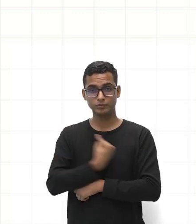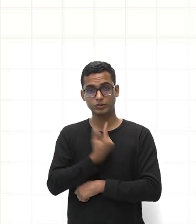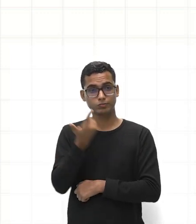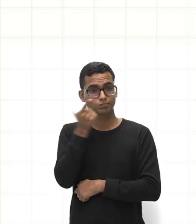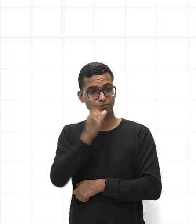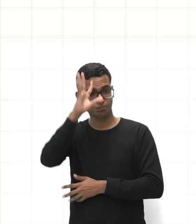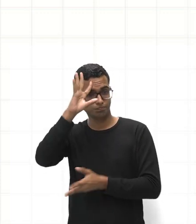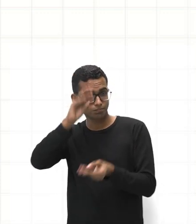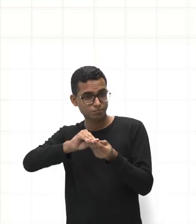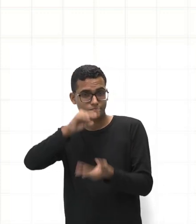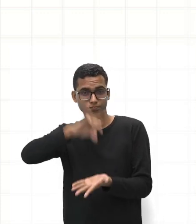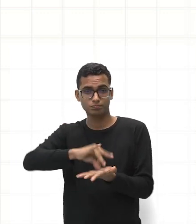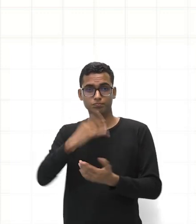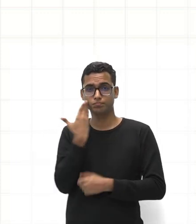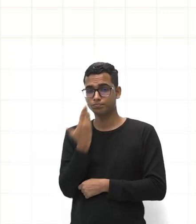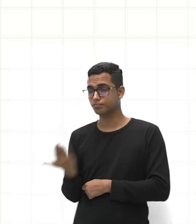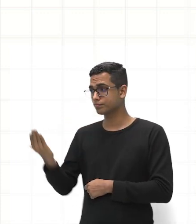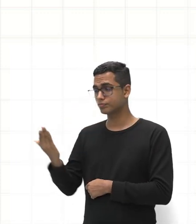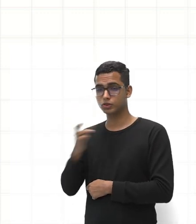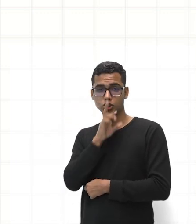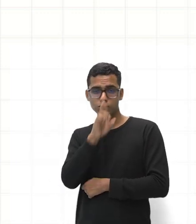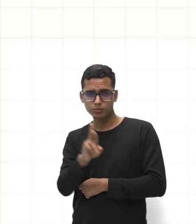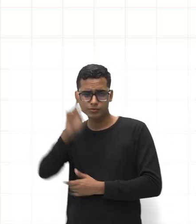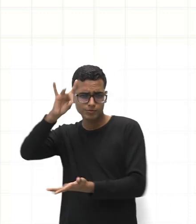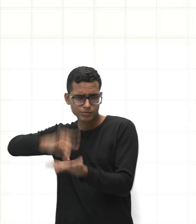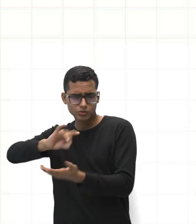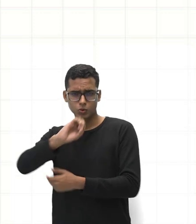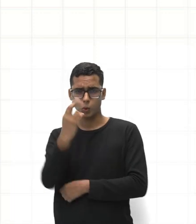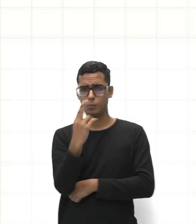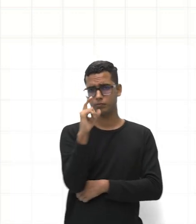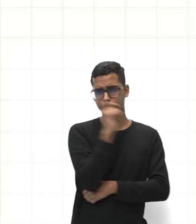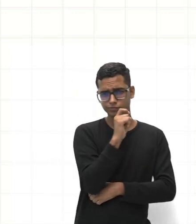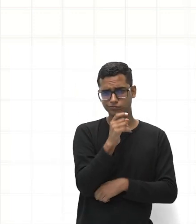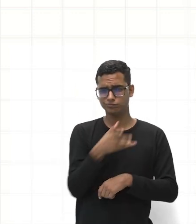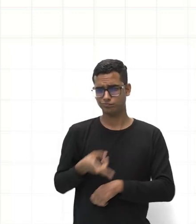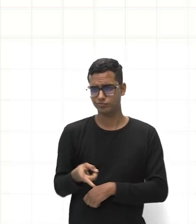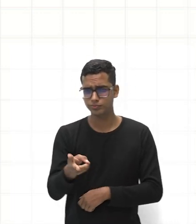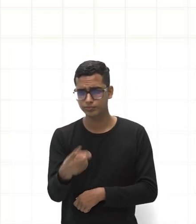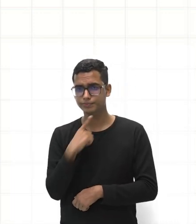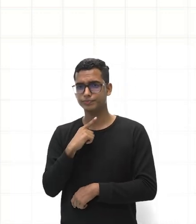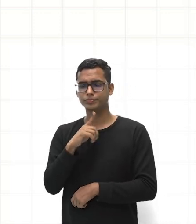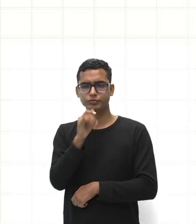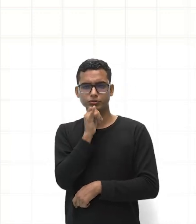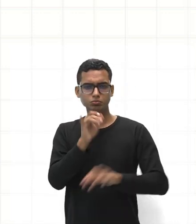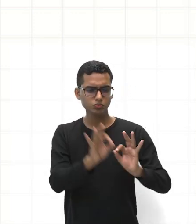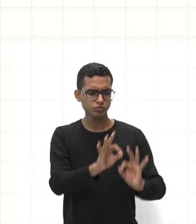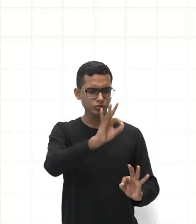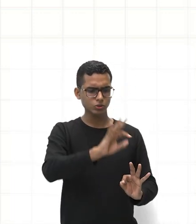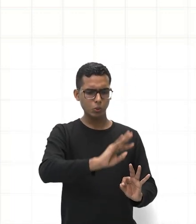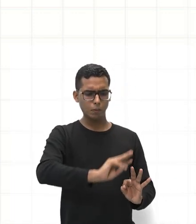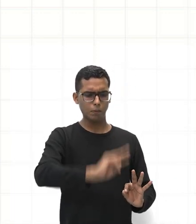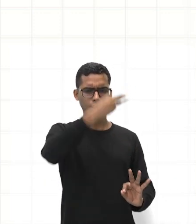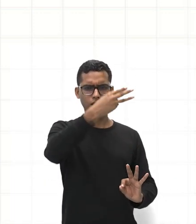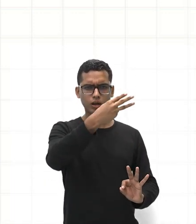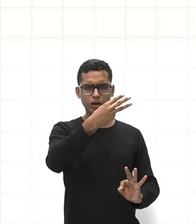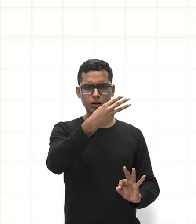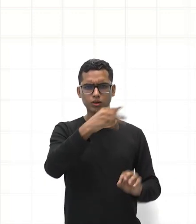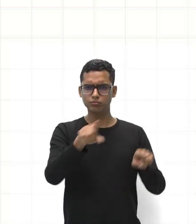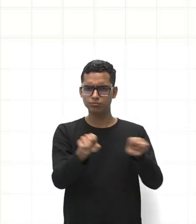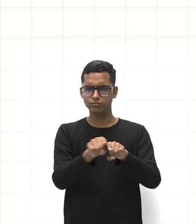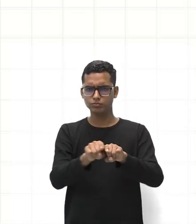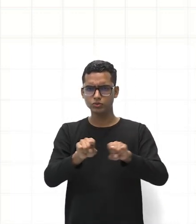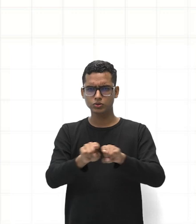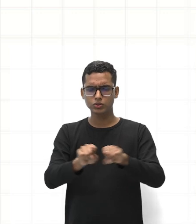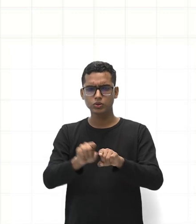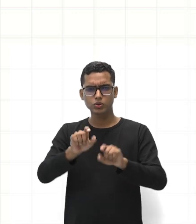ideia. Verdadeiro ou falso? Sempre que se triplica o lado do quadrado, seu perímetro também